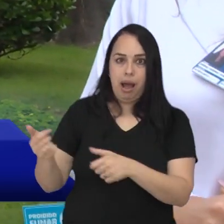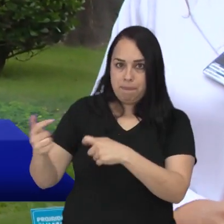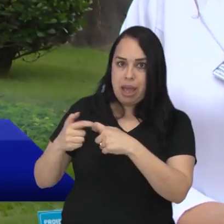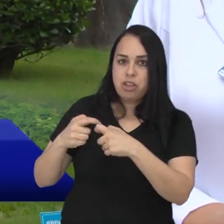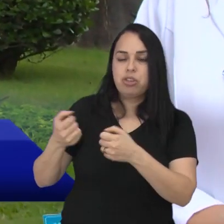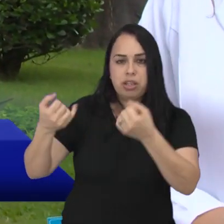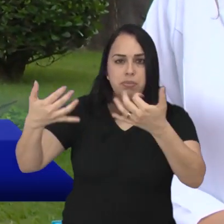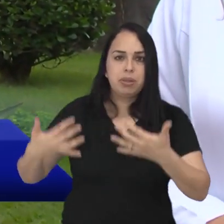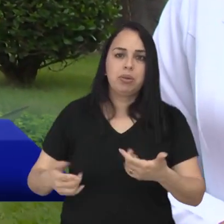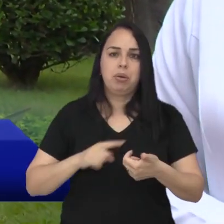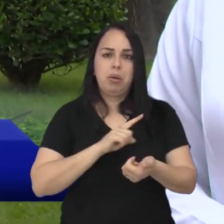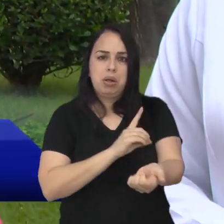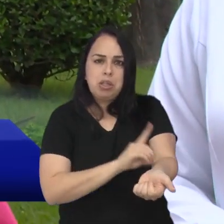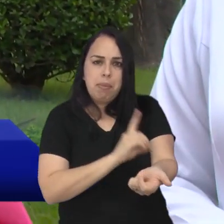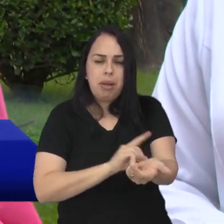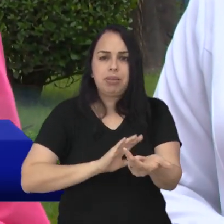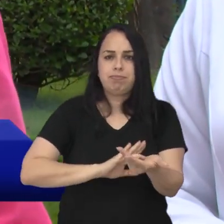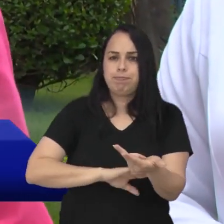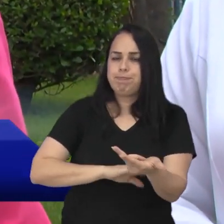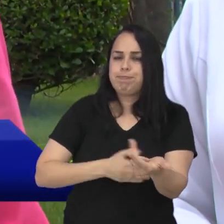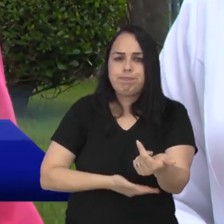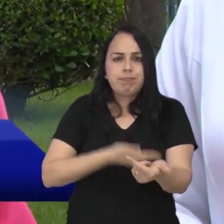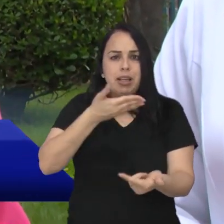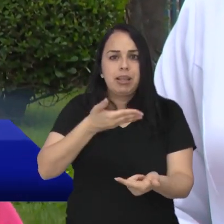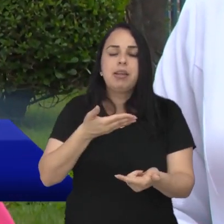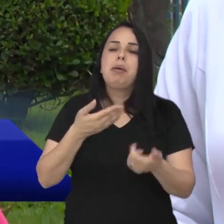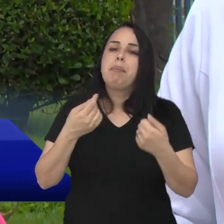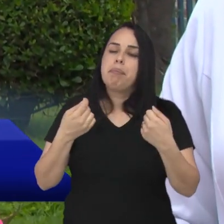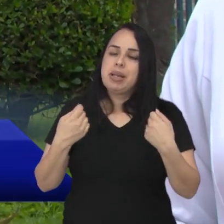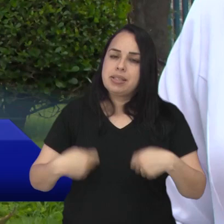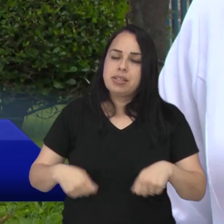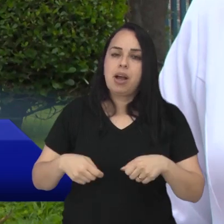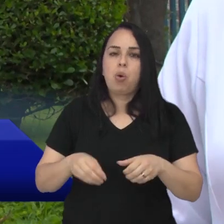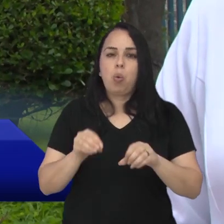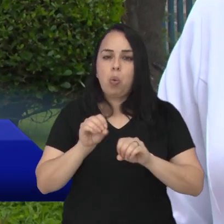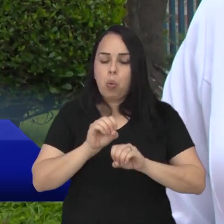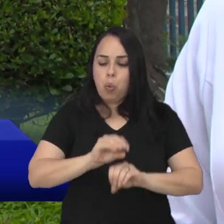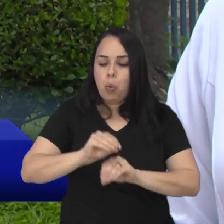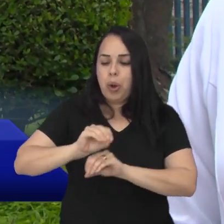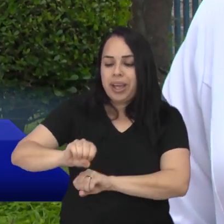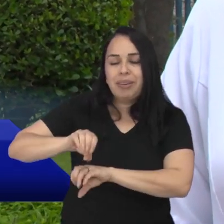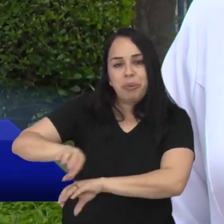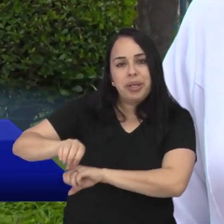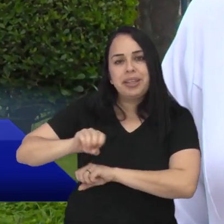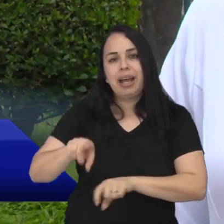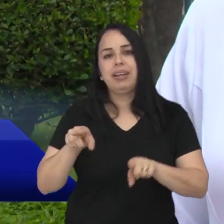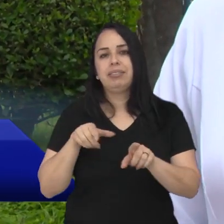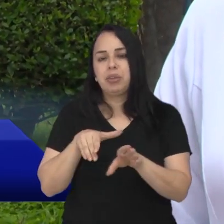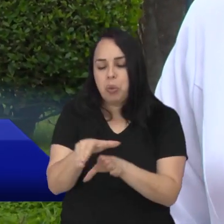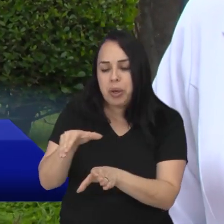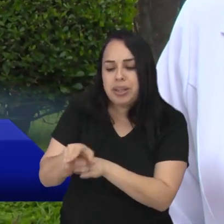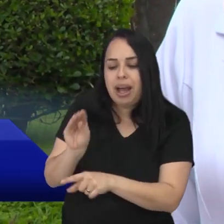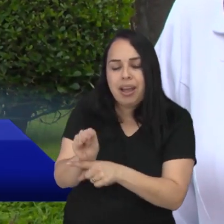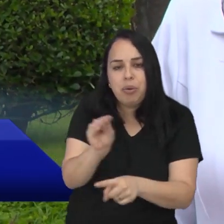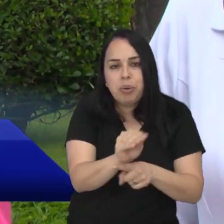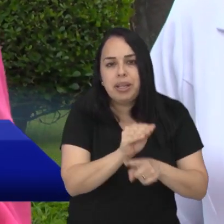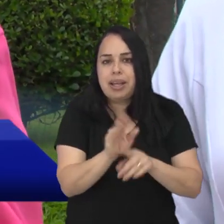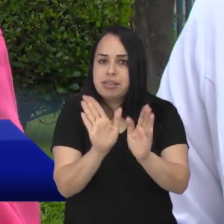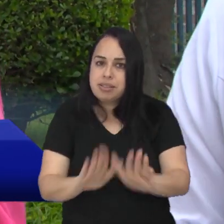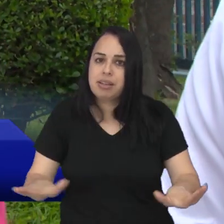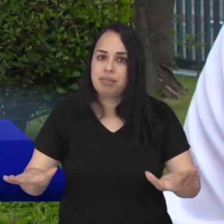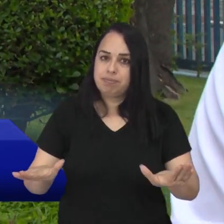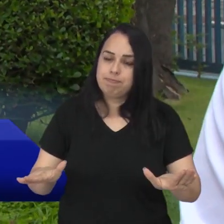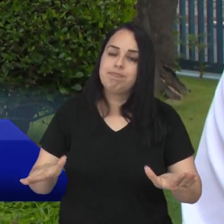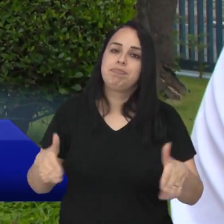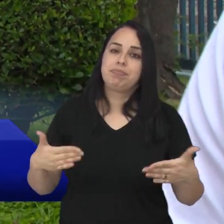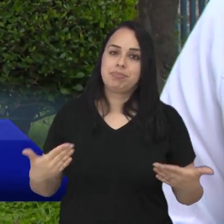doutora mencionou, diabetes, colesterol alto, e é bom a gente estar cuidando das nossas crianças na parte da alimentação, que é o início